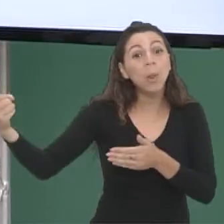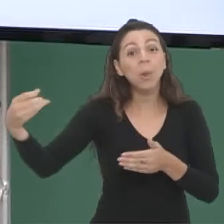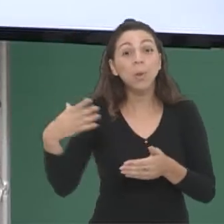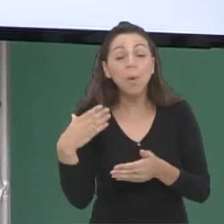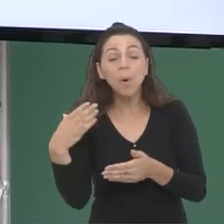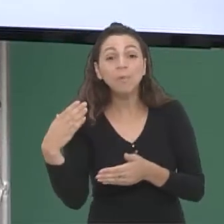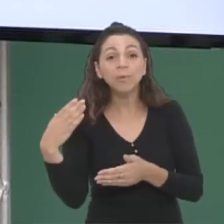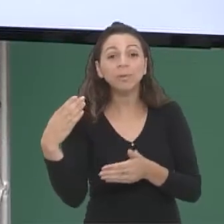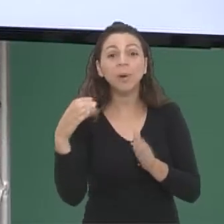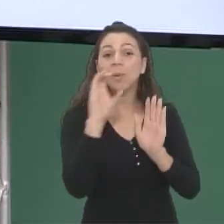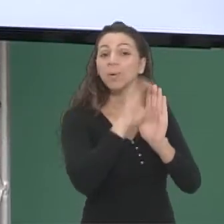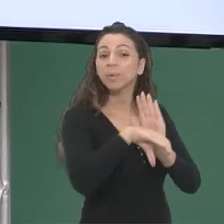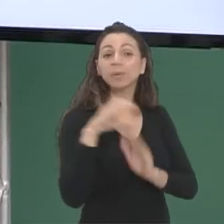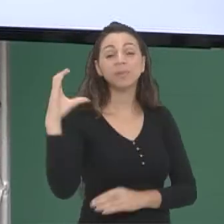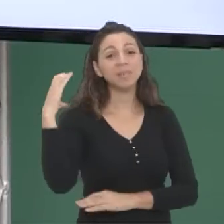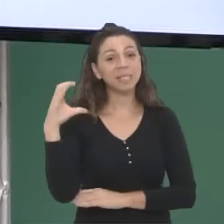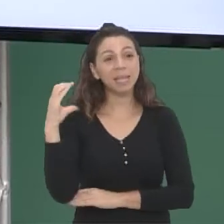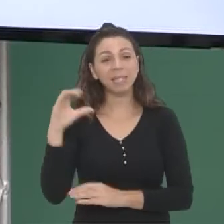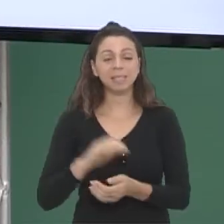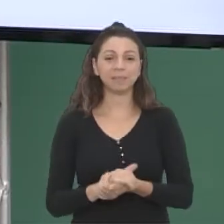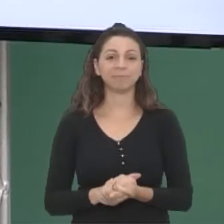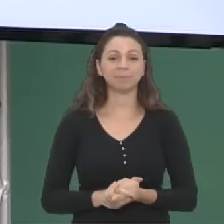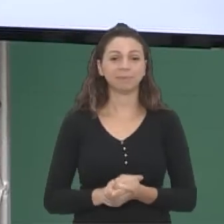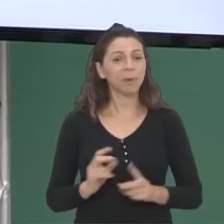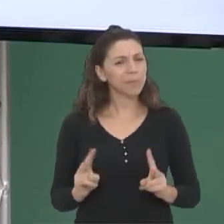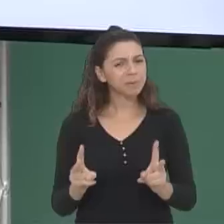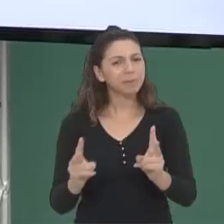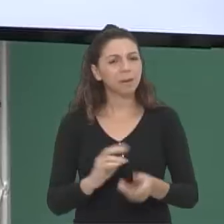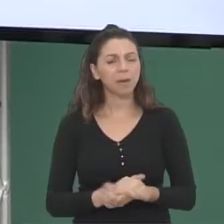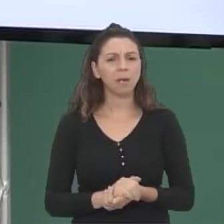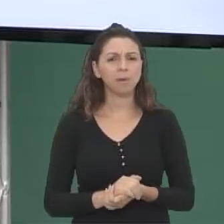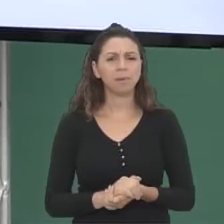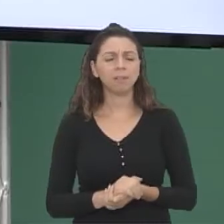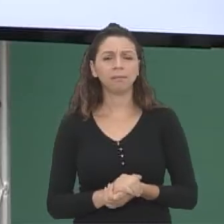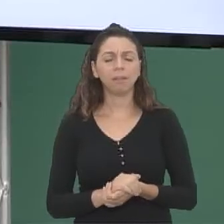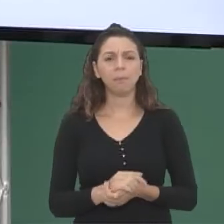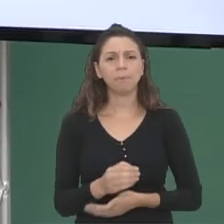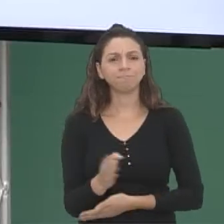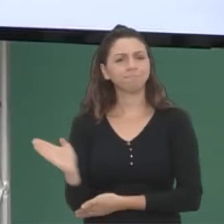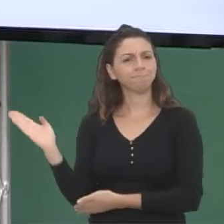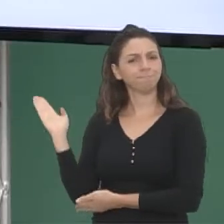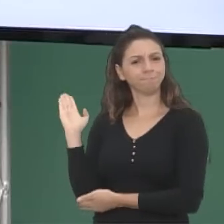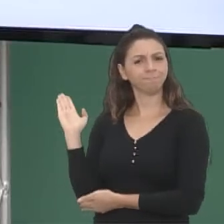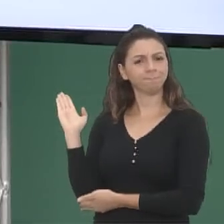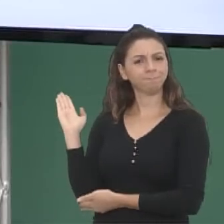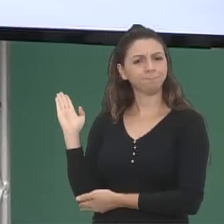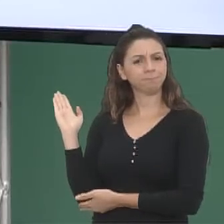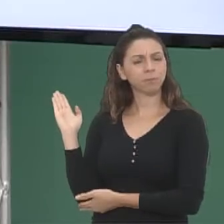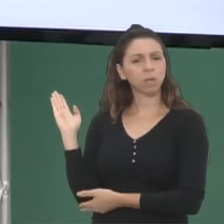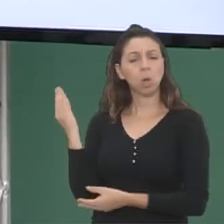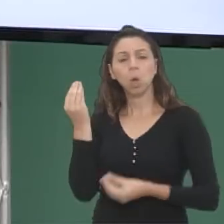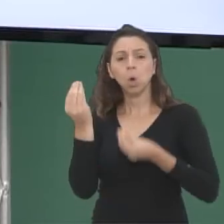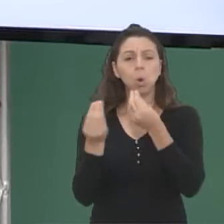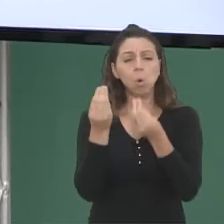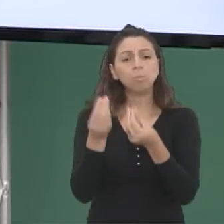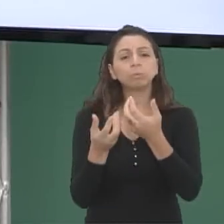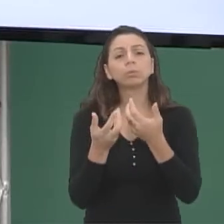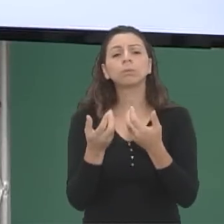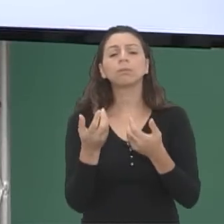ciências. Vamos na nossa sequência? Então eu trago para vocês como se dá essa formação do solo, através do processo